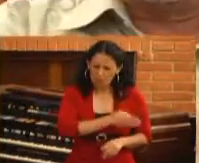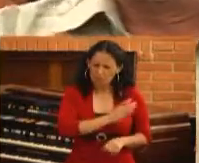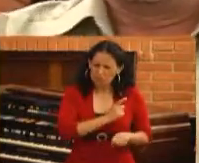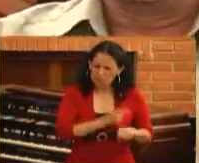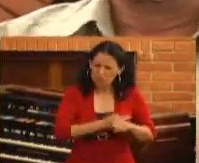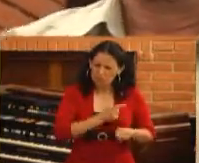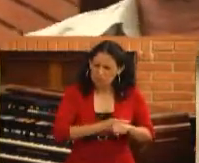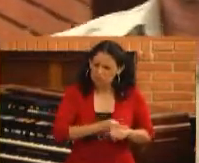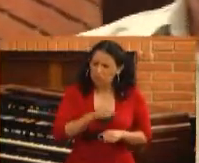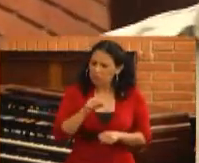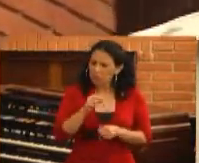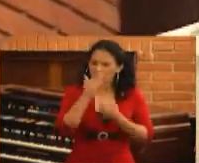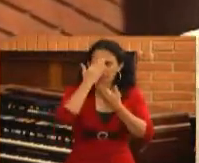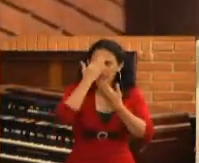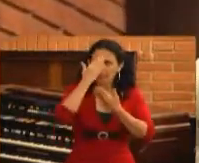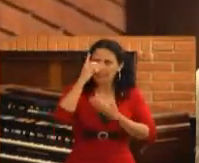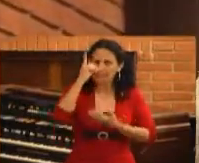eu,